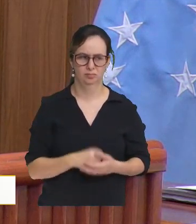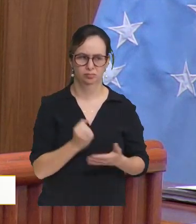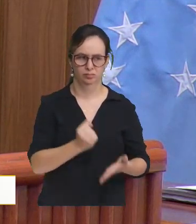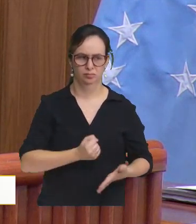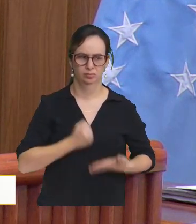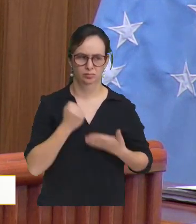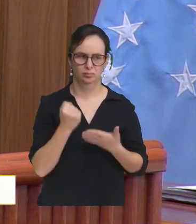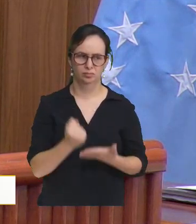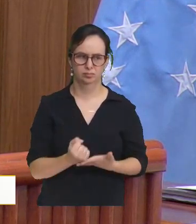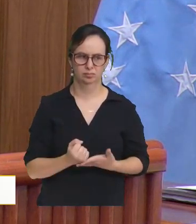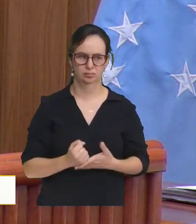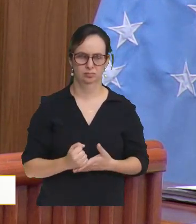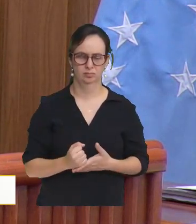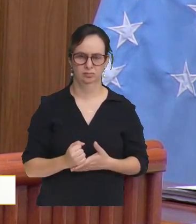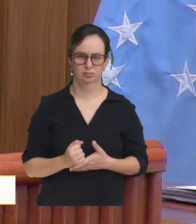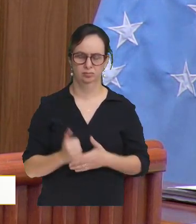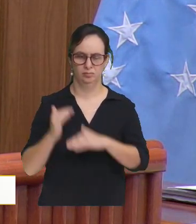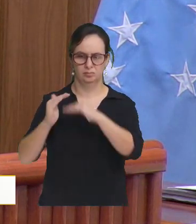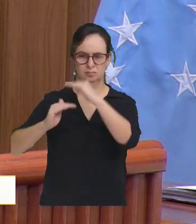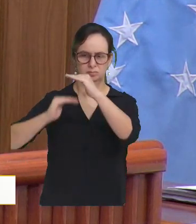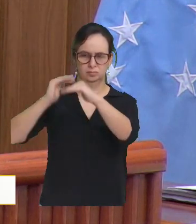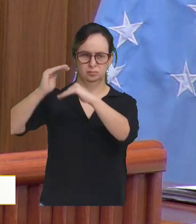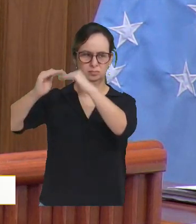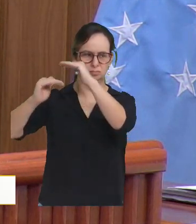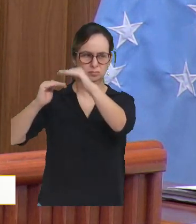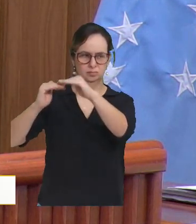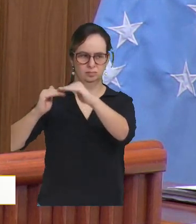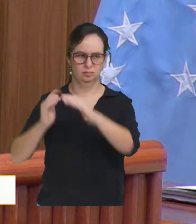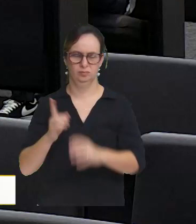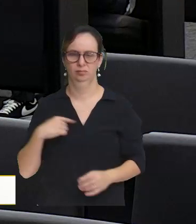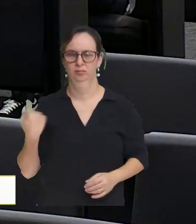ao progresso de nossa cidade.